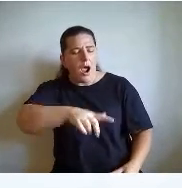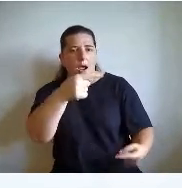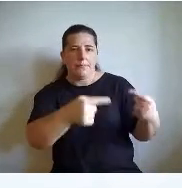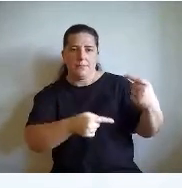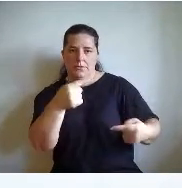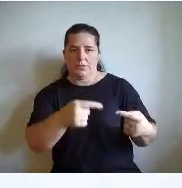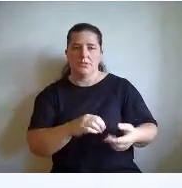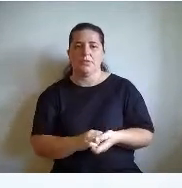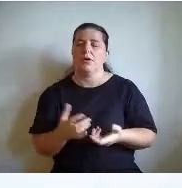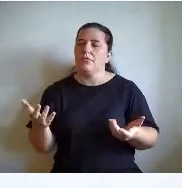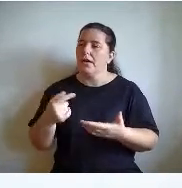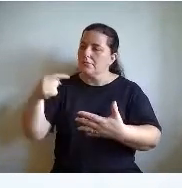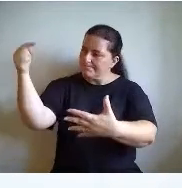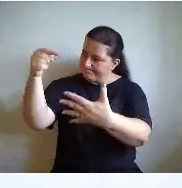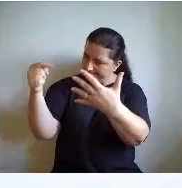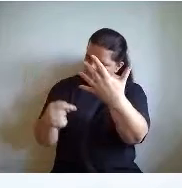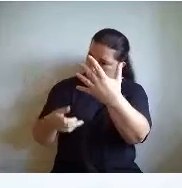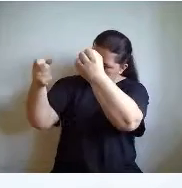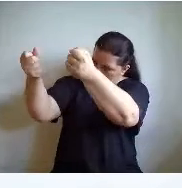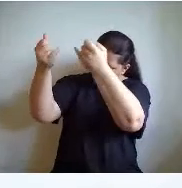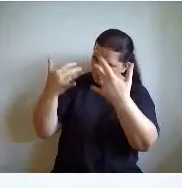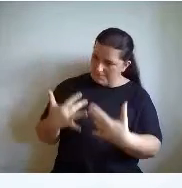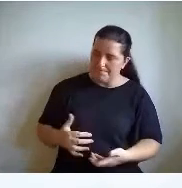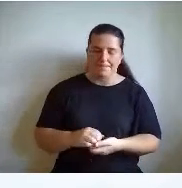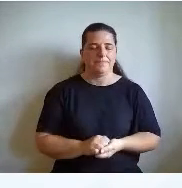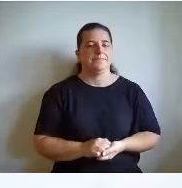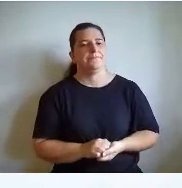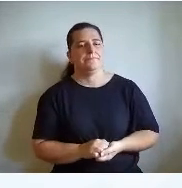fale sobre todos esses assuntos. É com você. Ok.